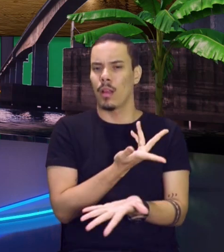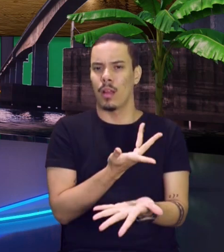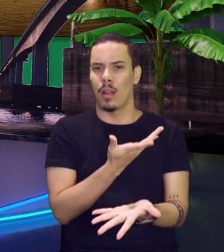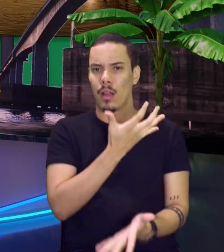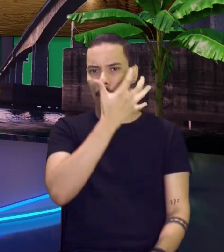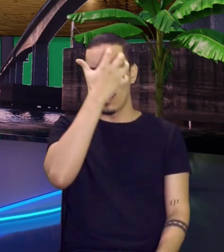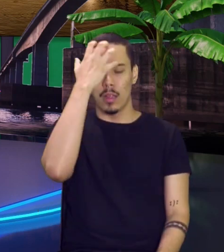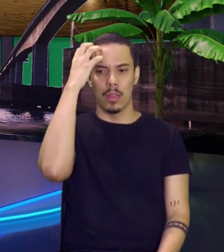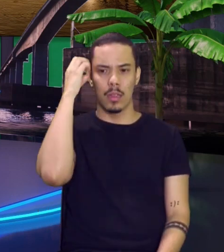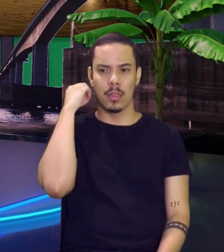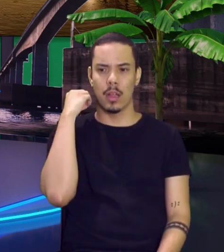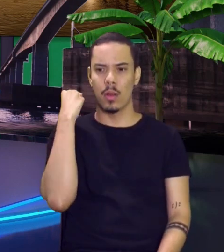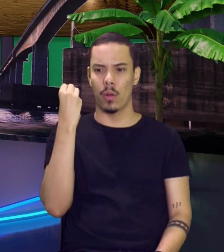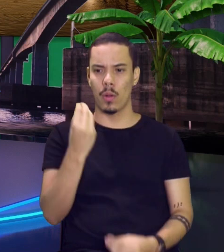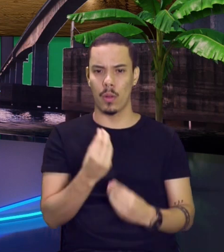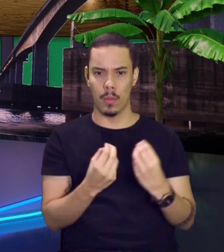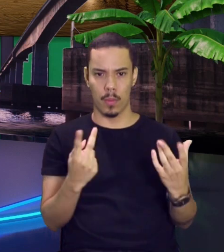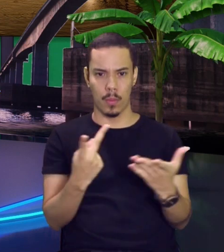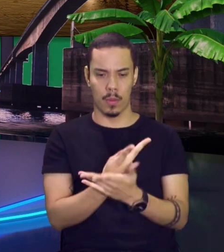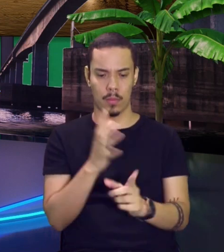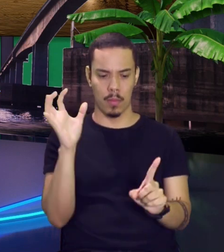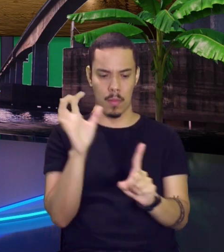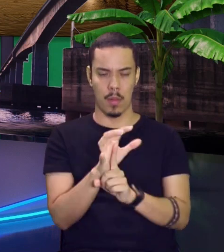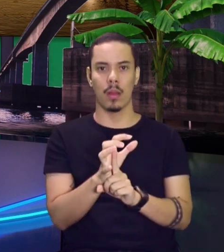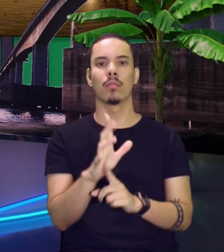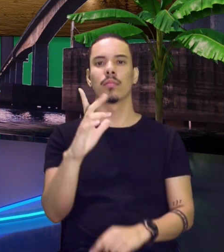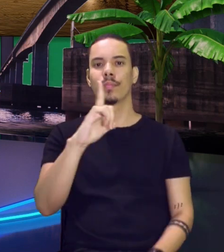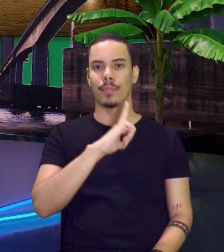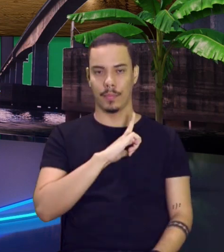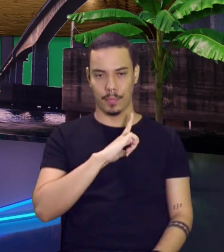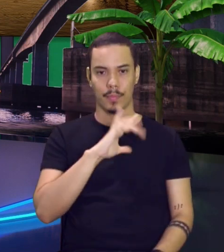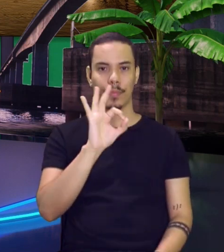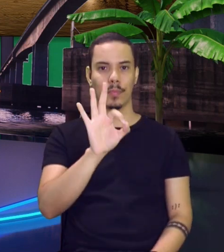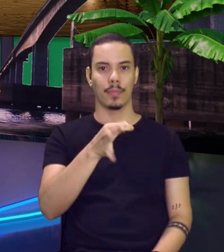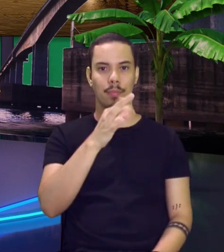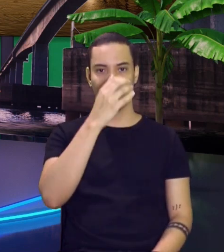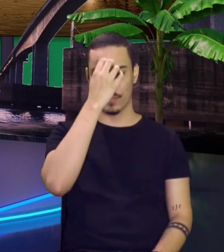Sim, tudo tem impacto ambiental.